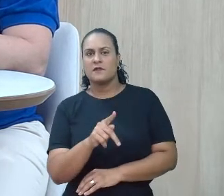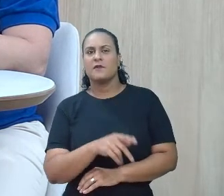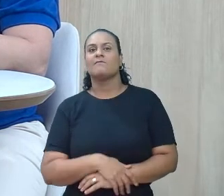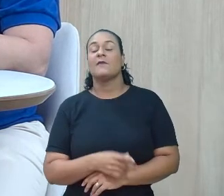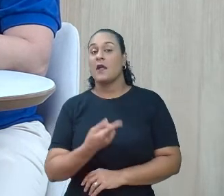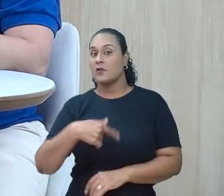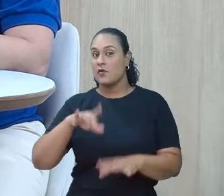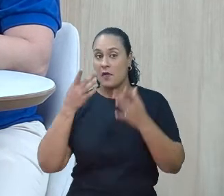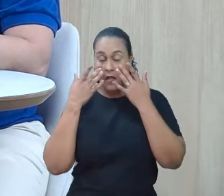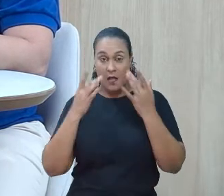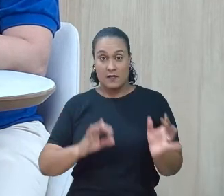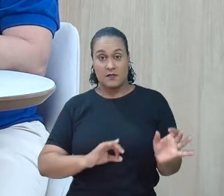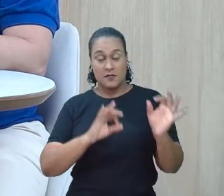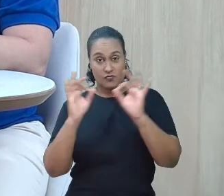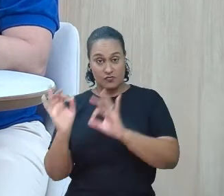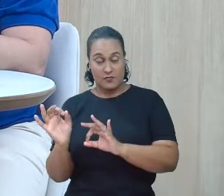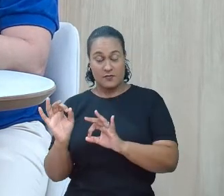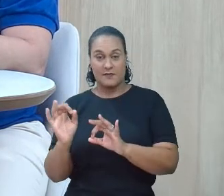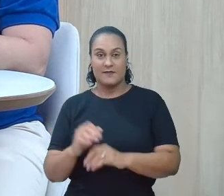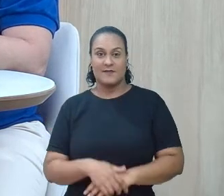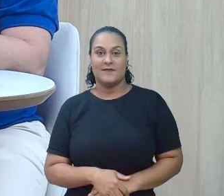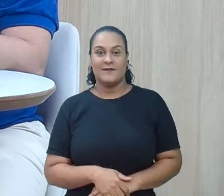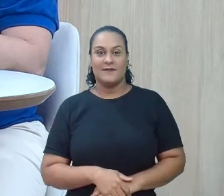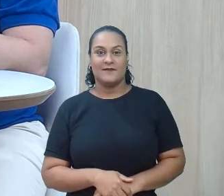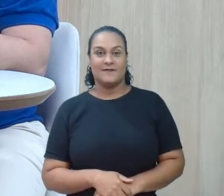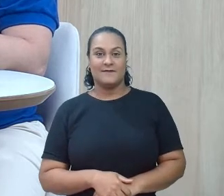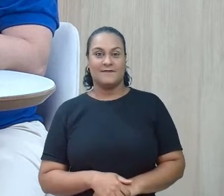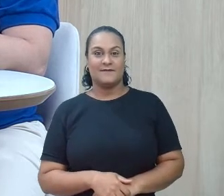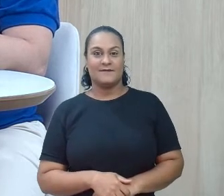conectados aí com você, que estão